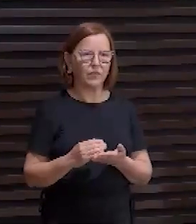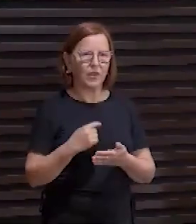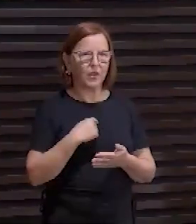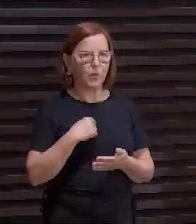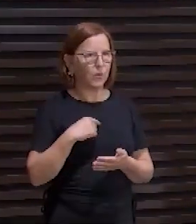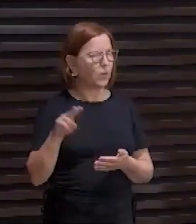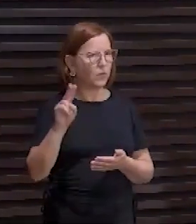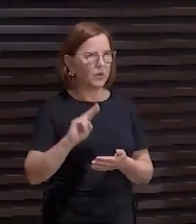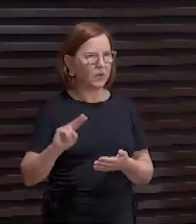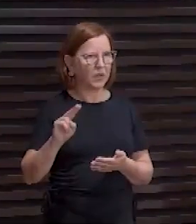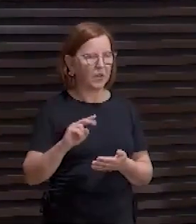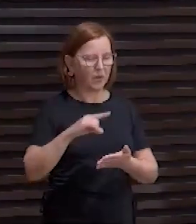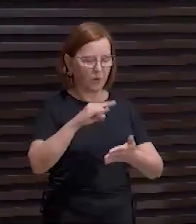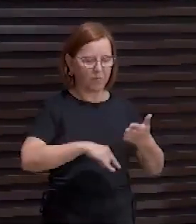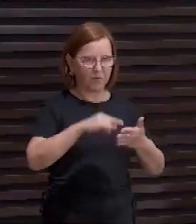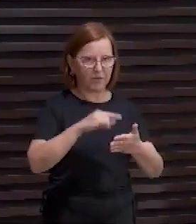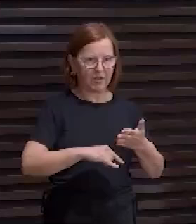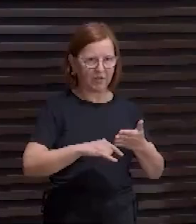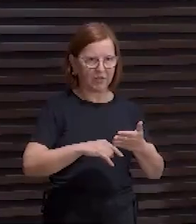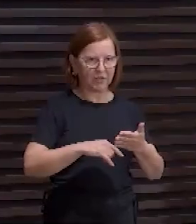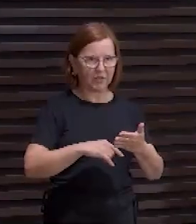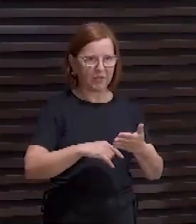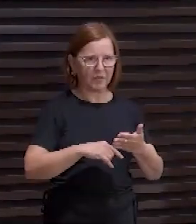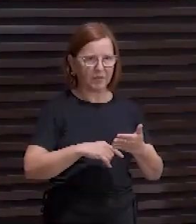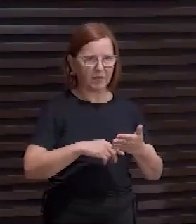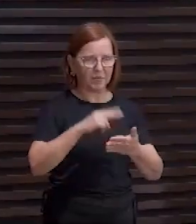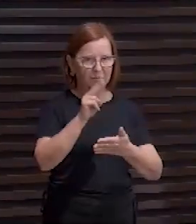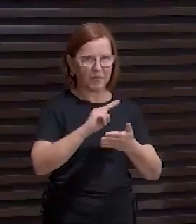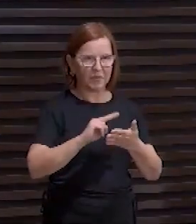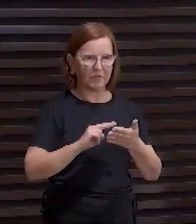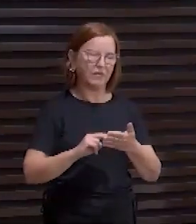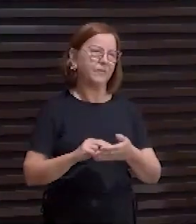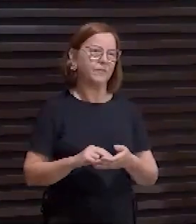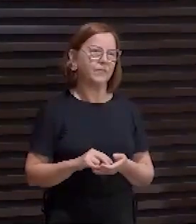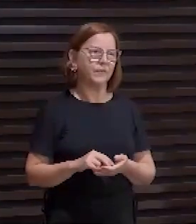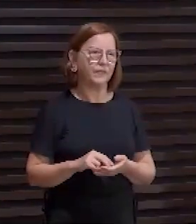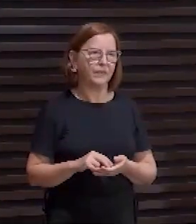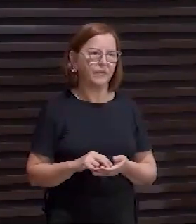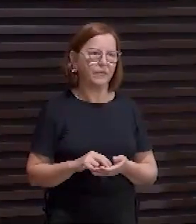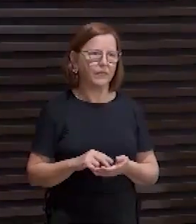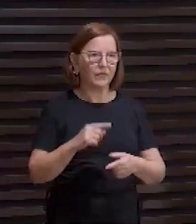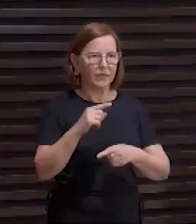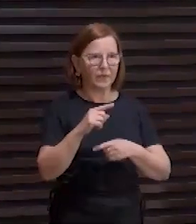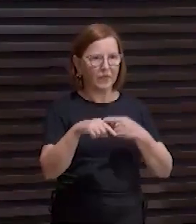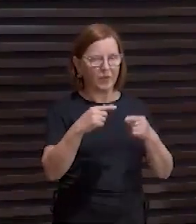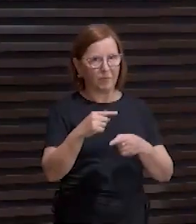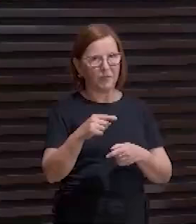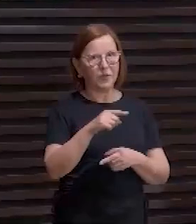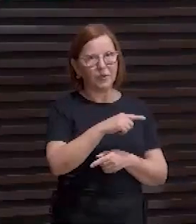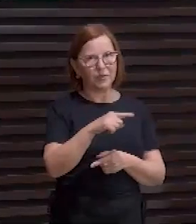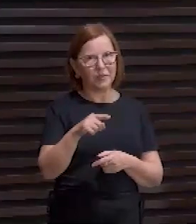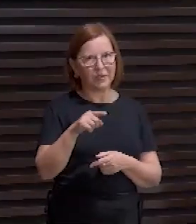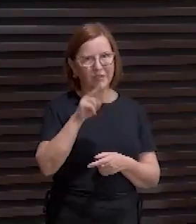utilizarei o boletim na leitura corrida dele, depois os irmãos vão poder ter o resumo de tudo aquilo que